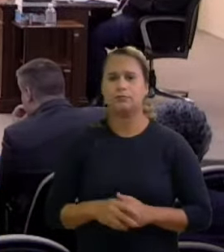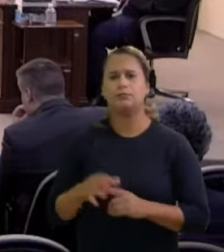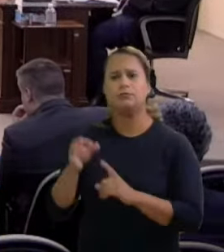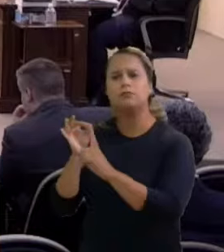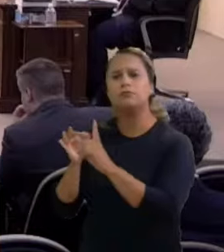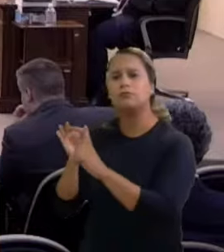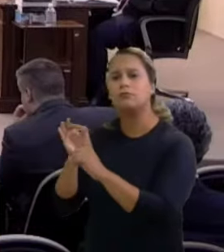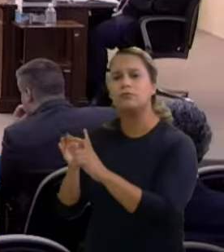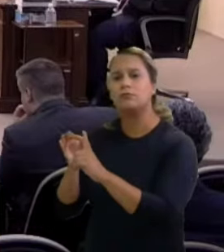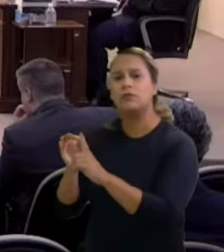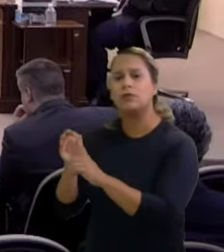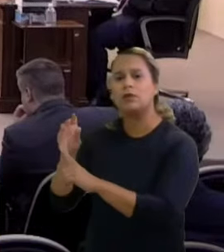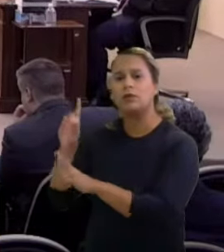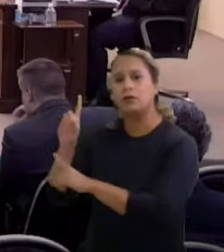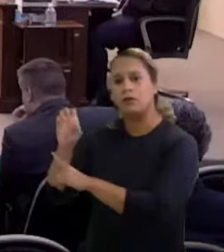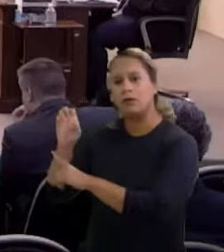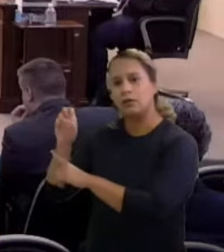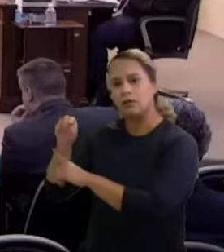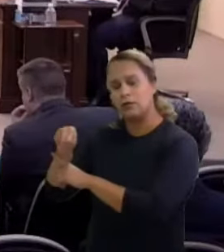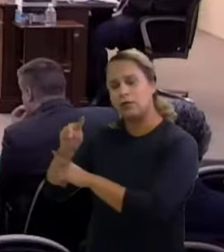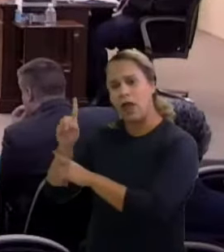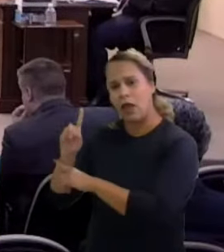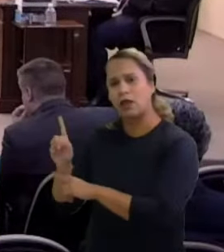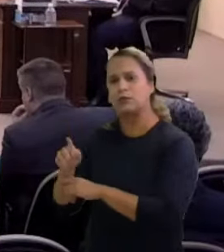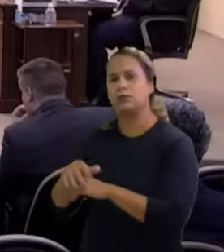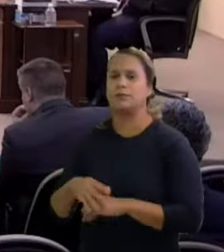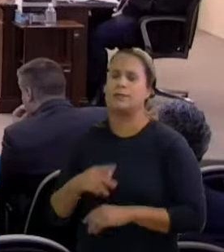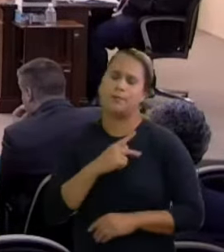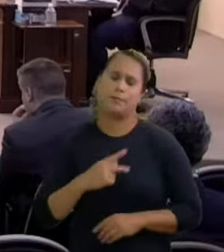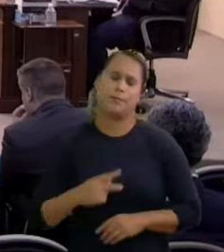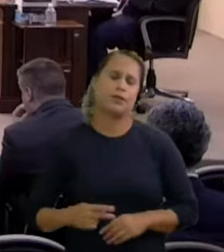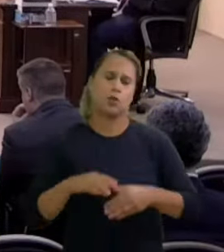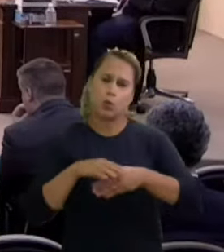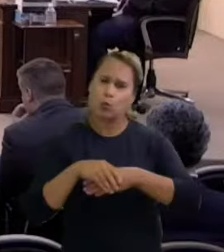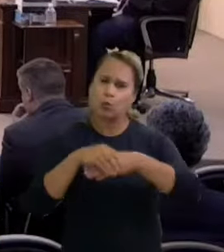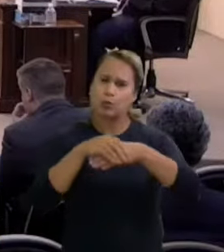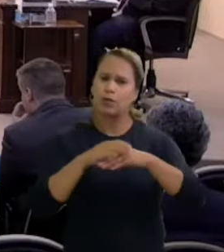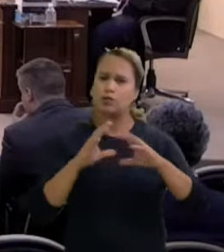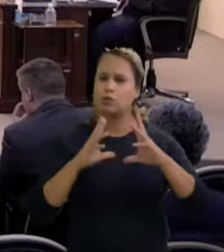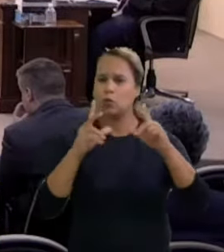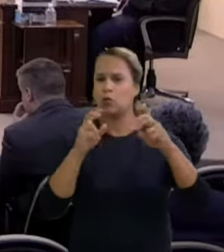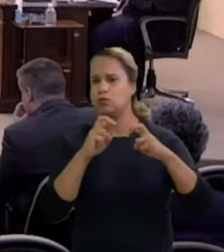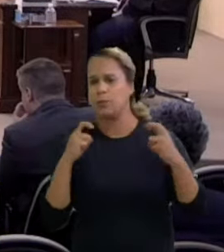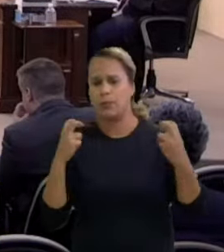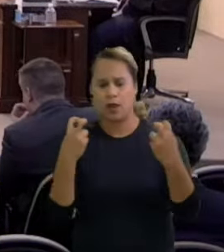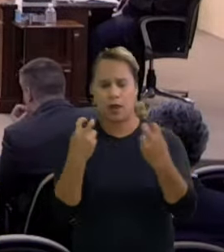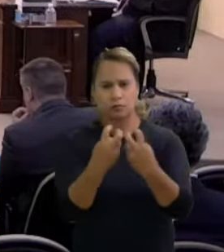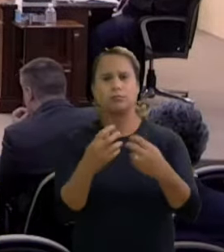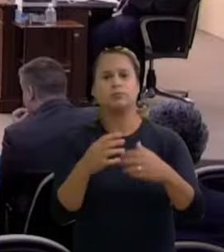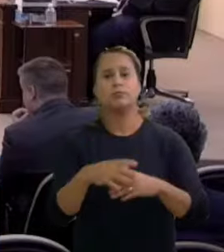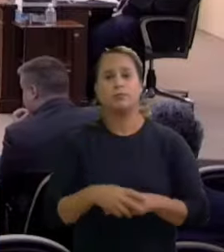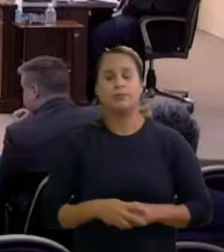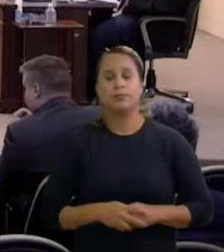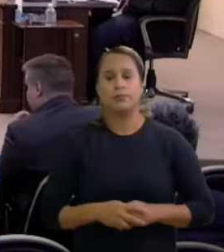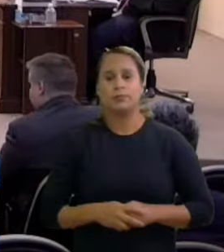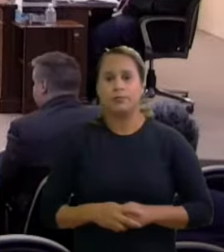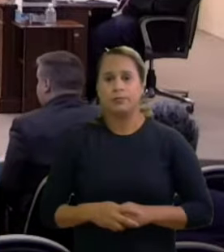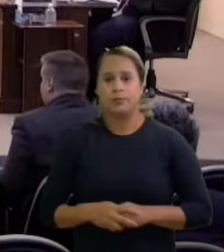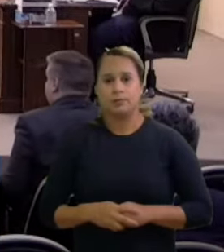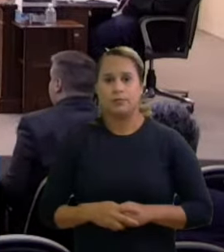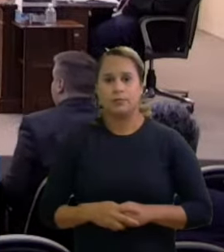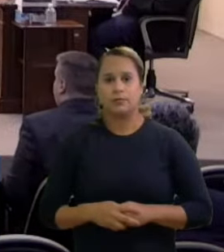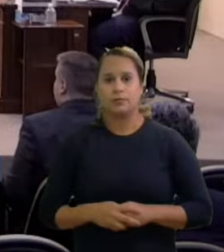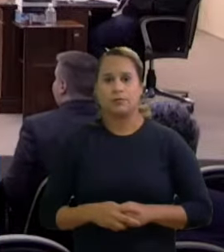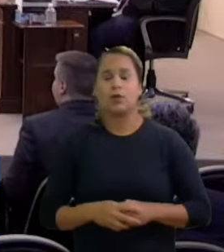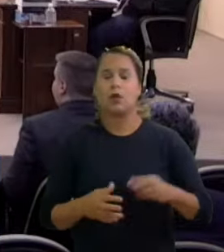não primeiro gostaria de cumprimentar a vossa excelência cumprimentar todos os membros da corte comentar o nosso o senhor representante do